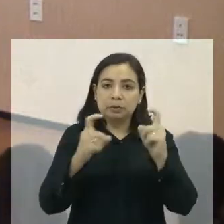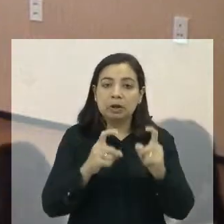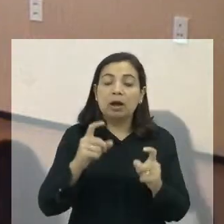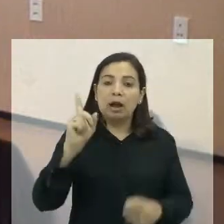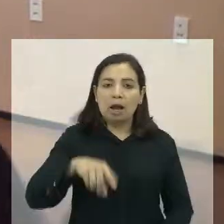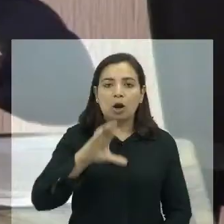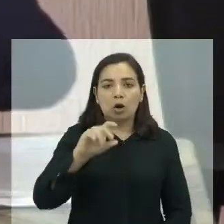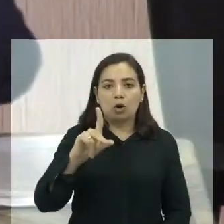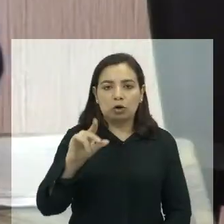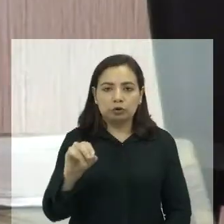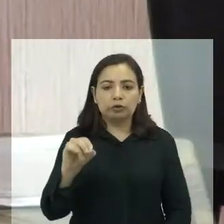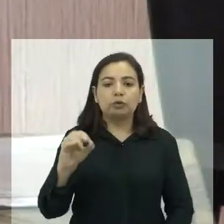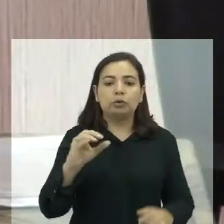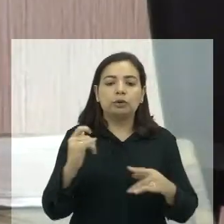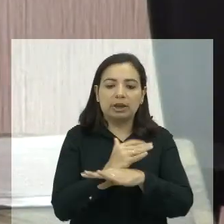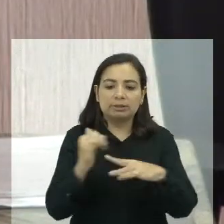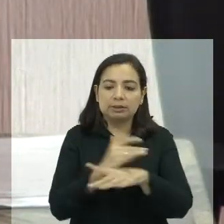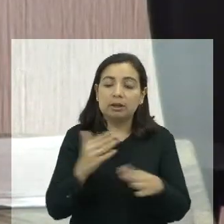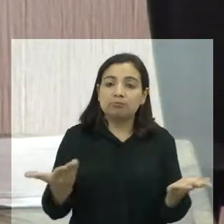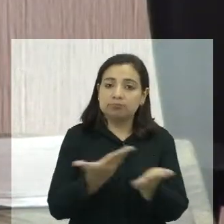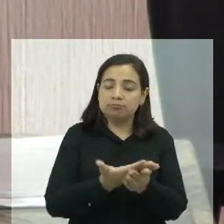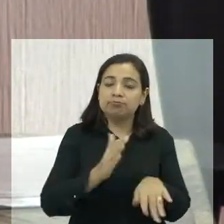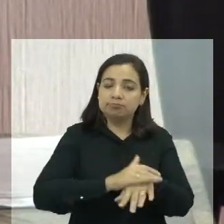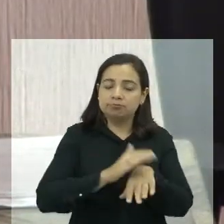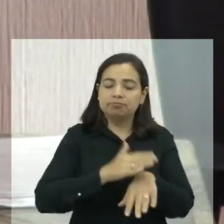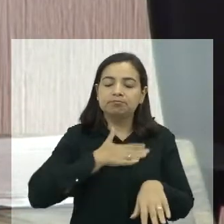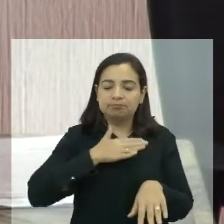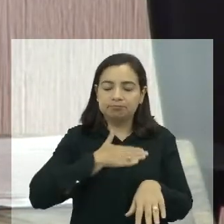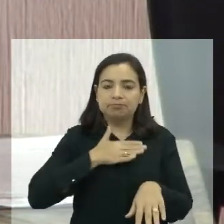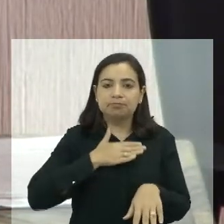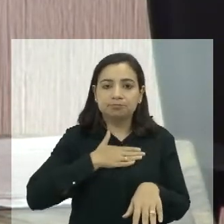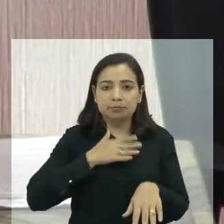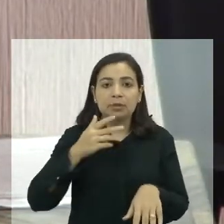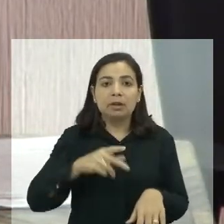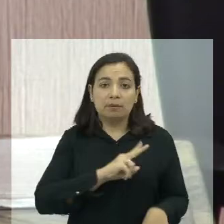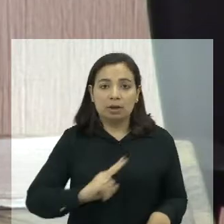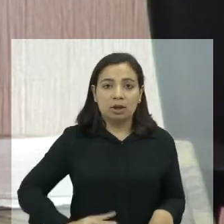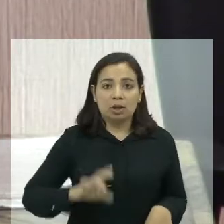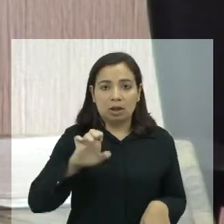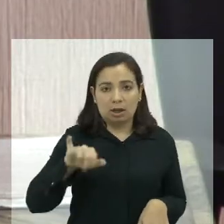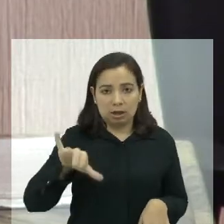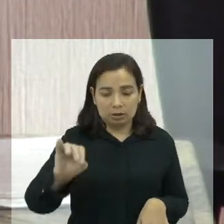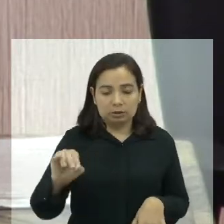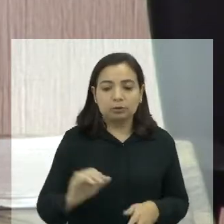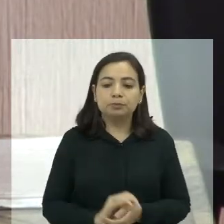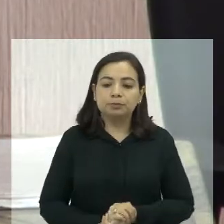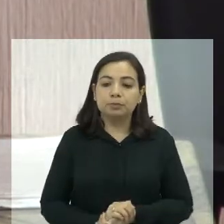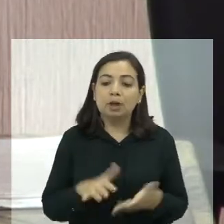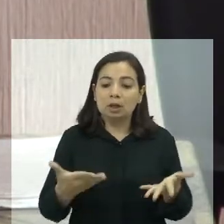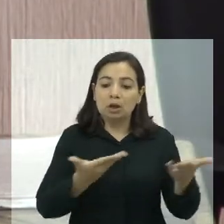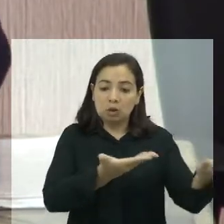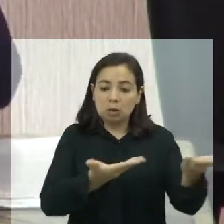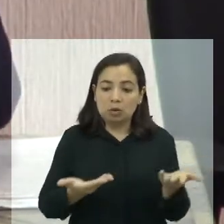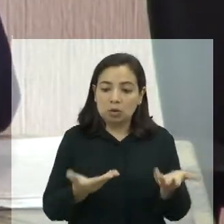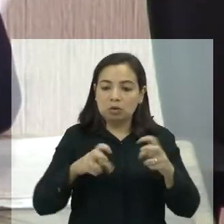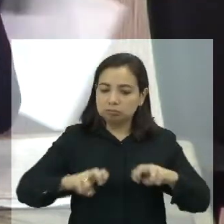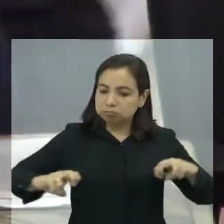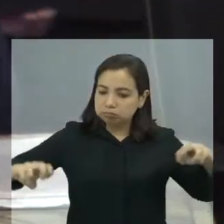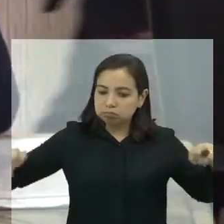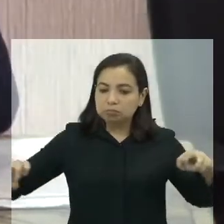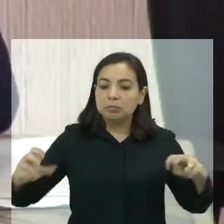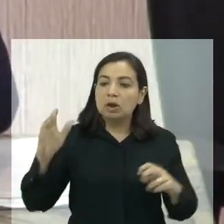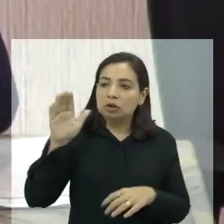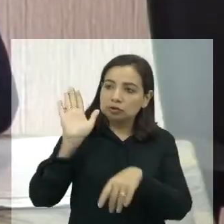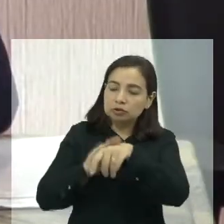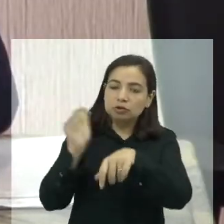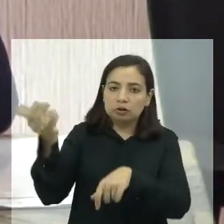requerimento de minha autoria, vereador Ézio Feitosa. E, para compor a mesa, convido a excelentíssima senhora Águida